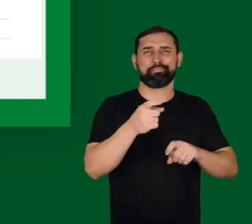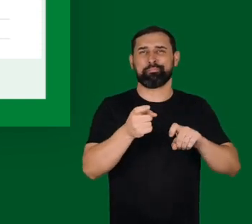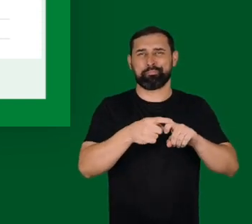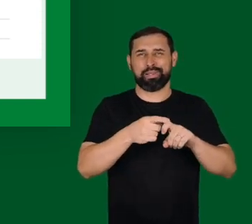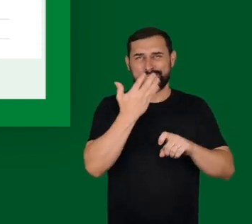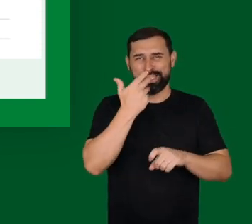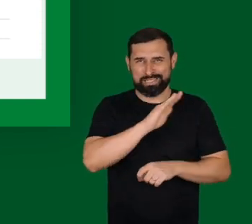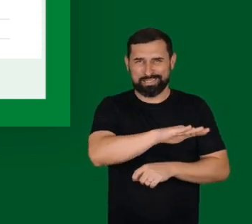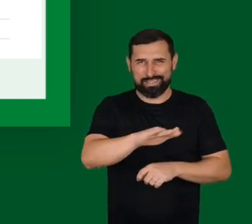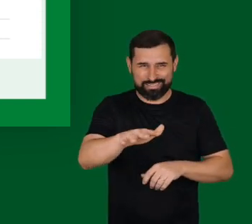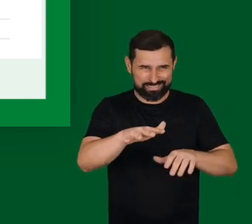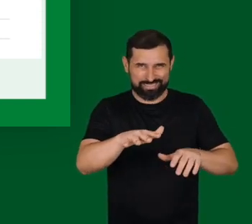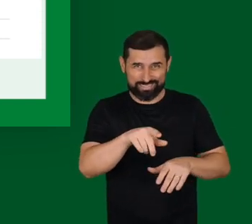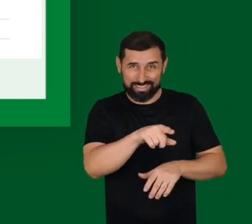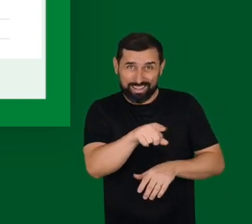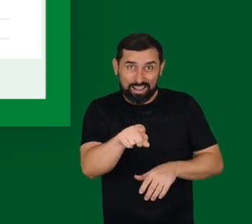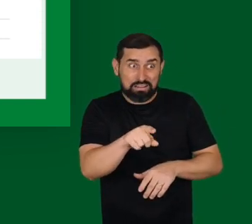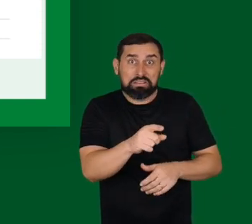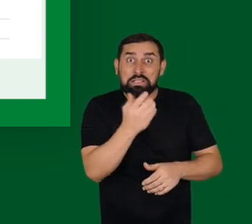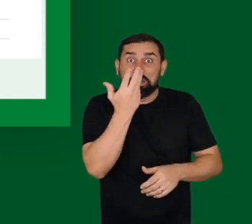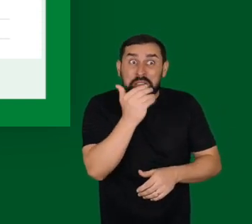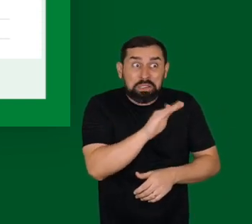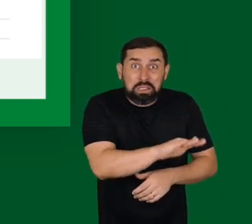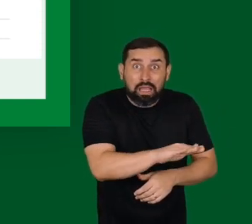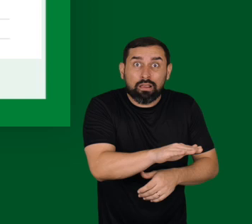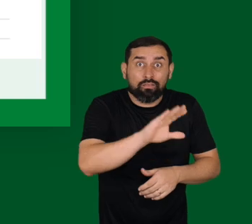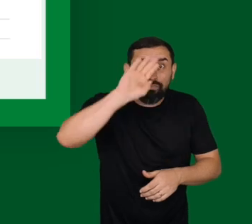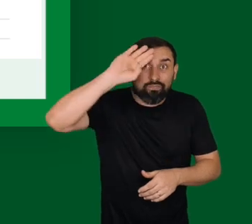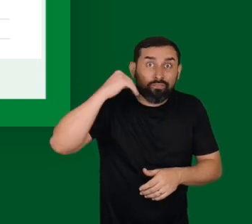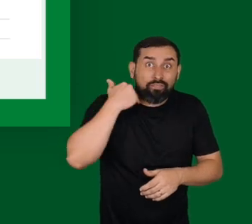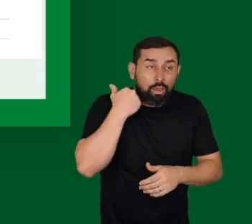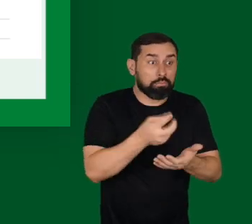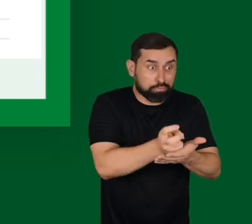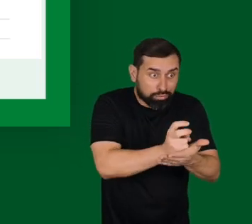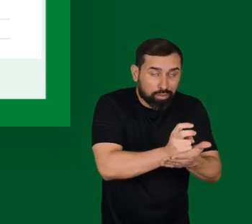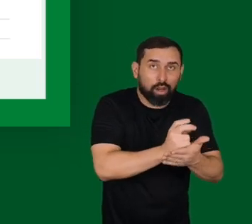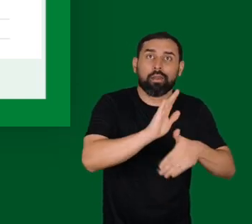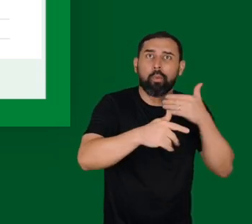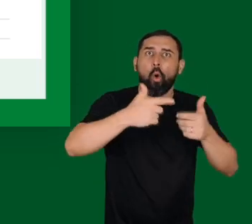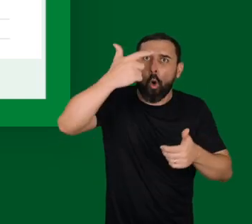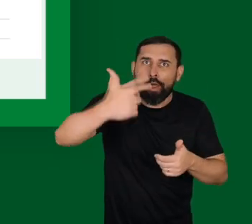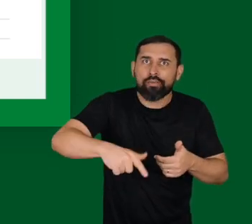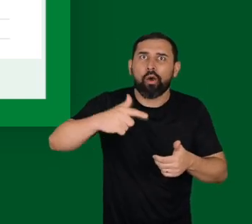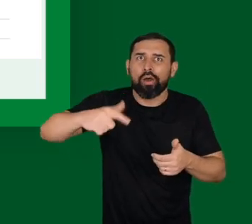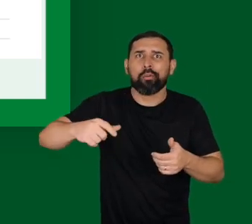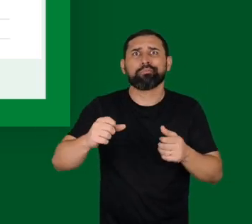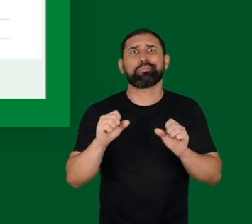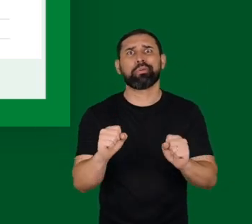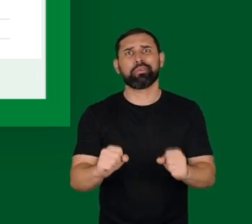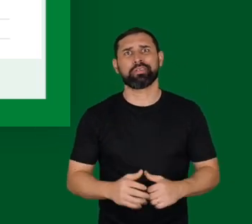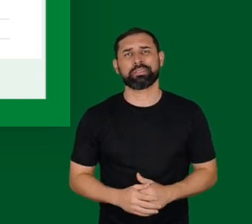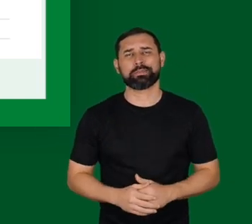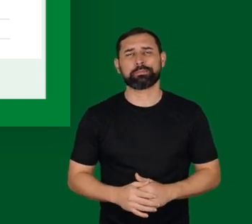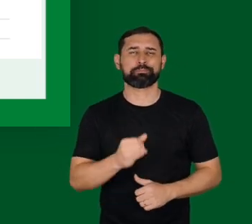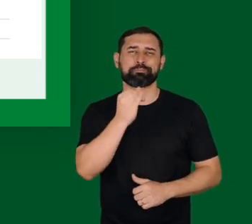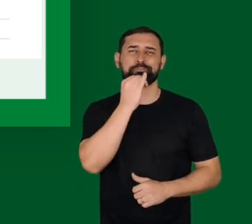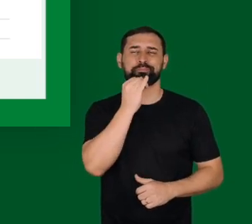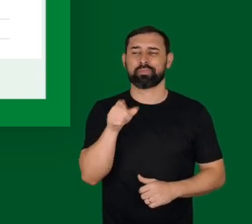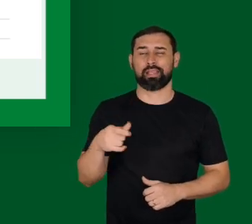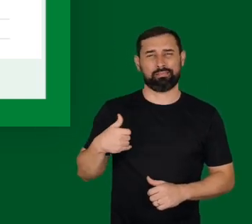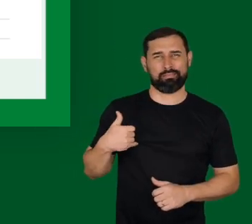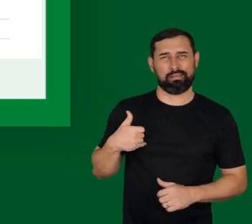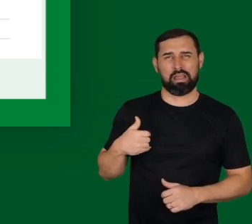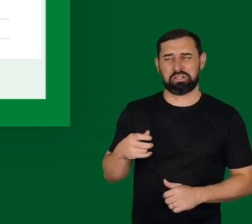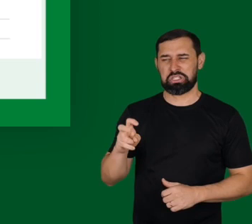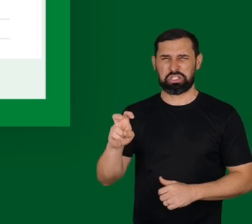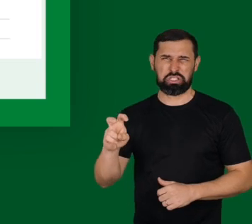eventos convulsivos, essa convulsão ainda ser mais demorada. Hoje, né, o que os autores